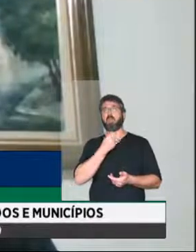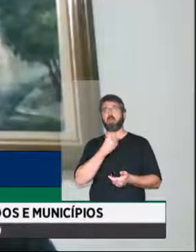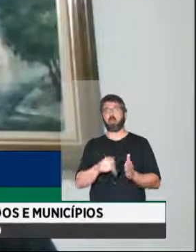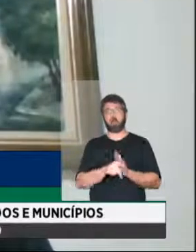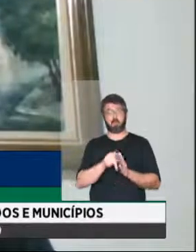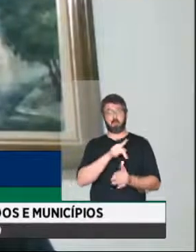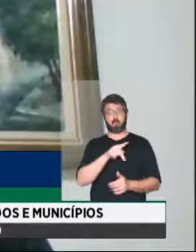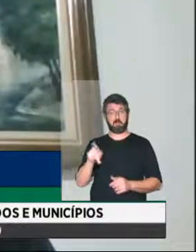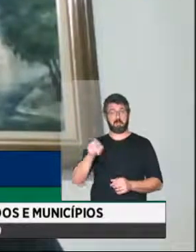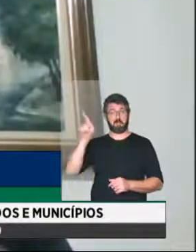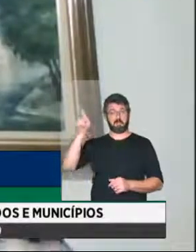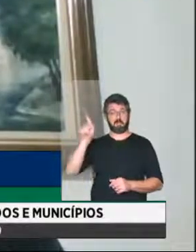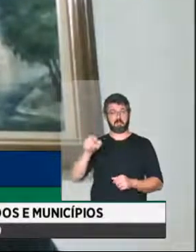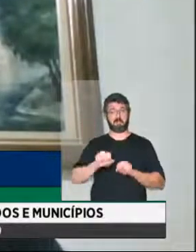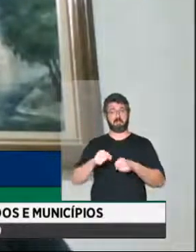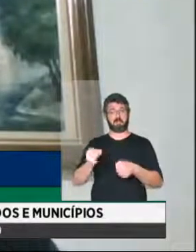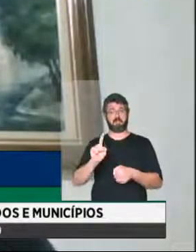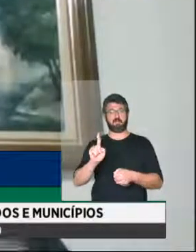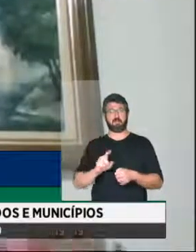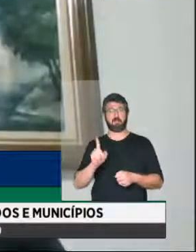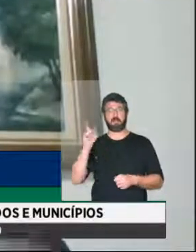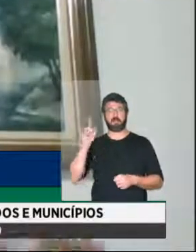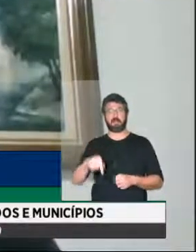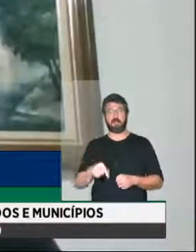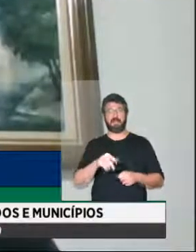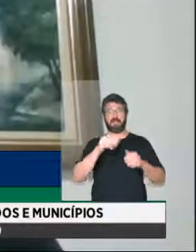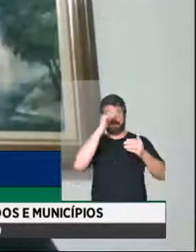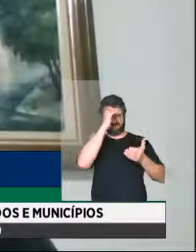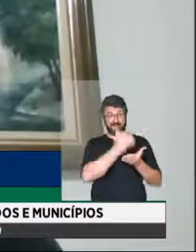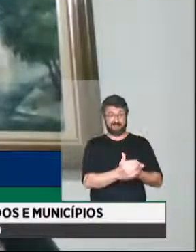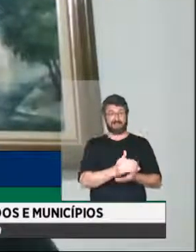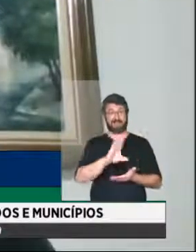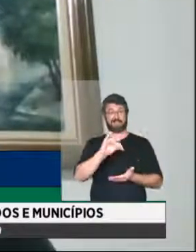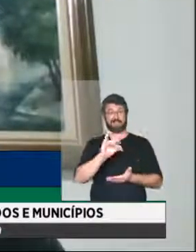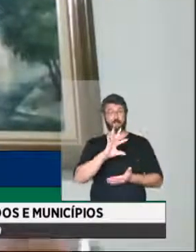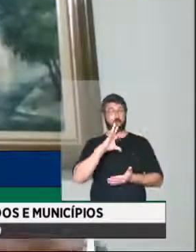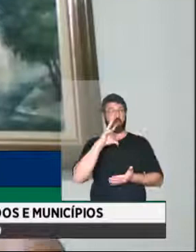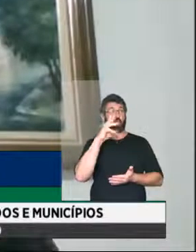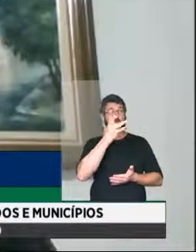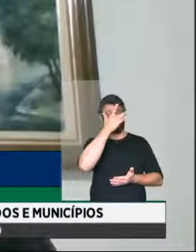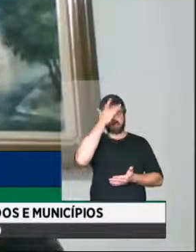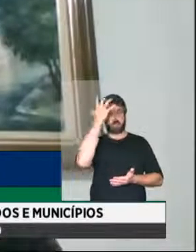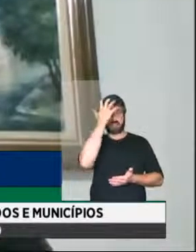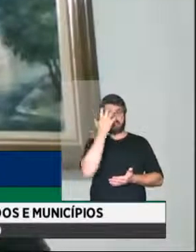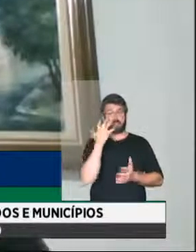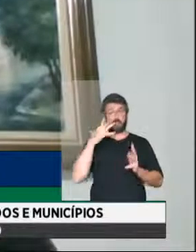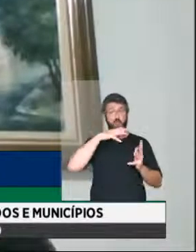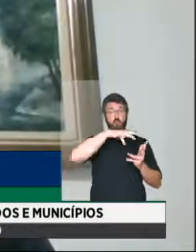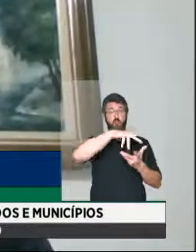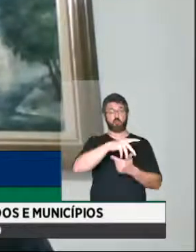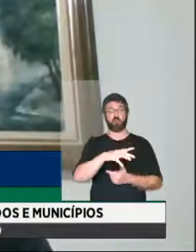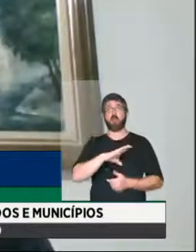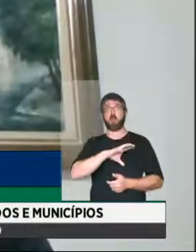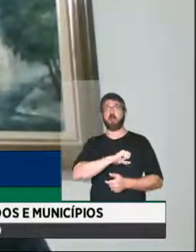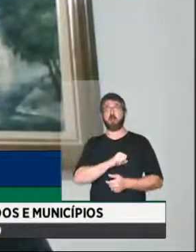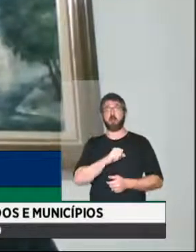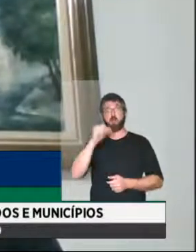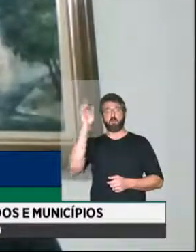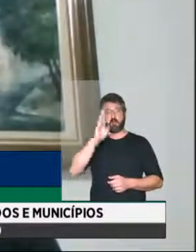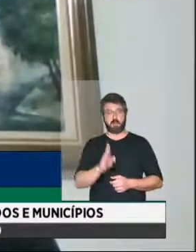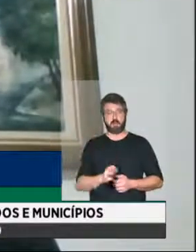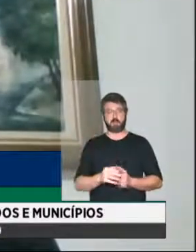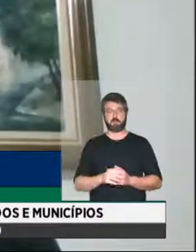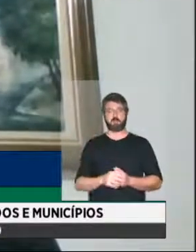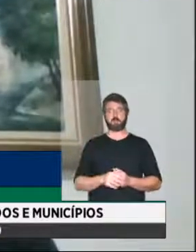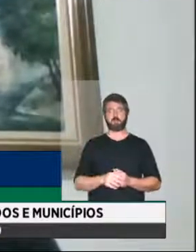pelo presidente da República, a tese científica de todas as pessoas sérias e que amam a vida nesse país,